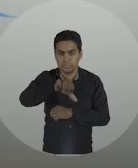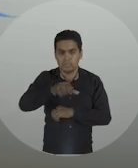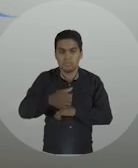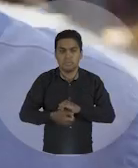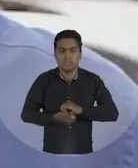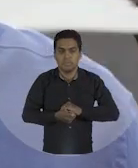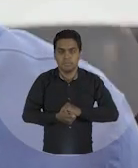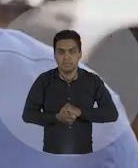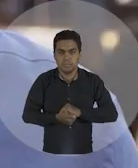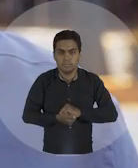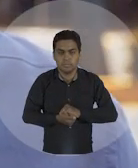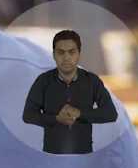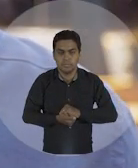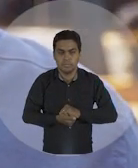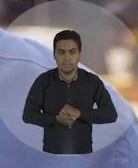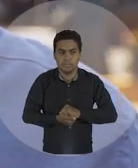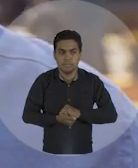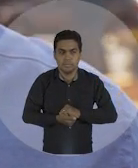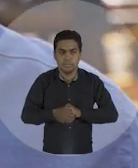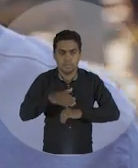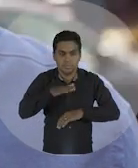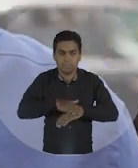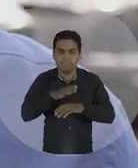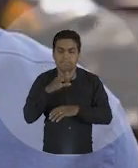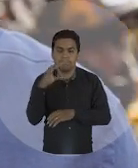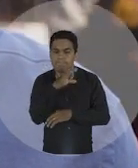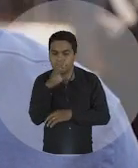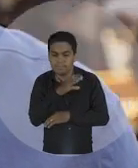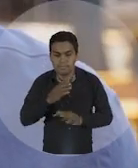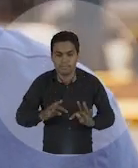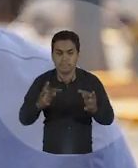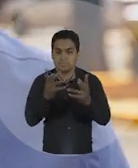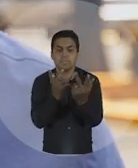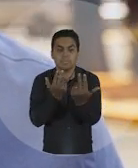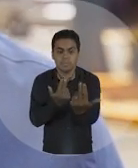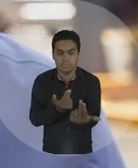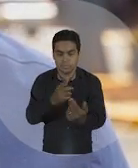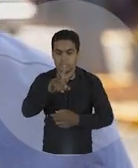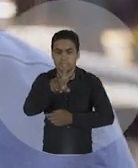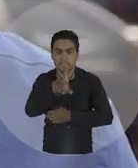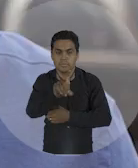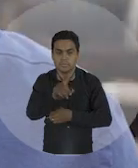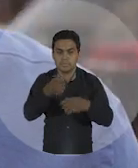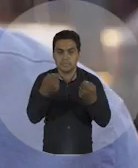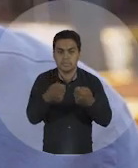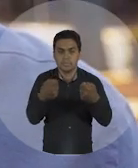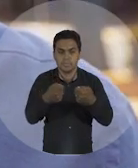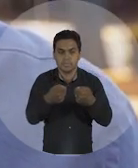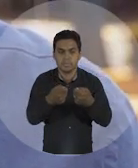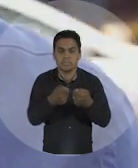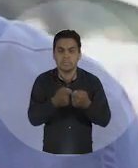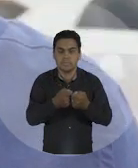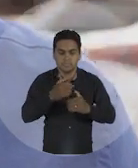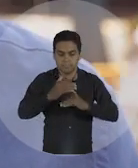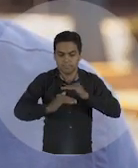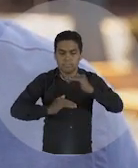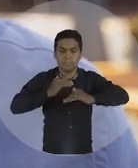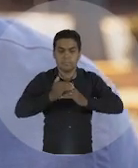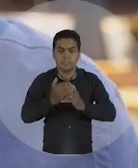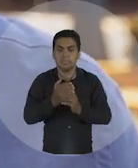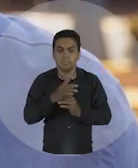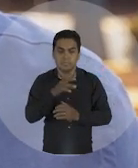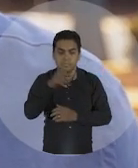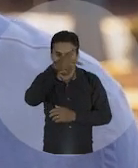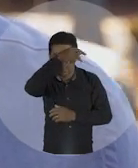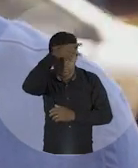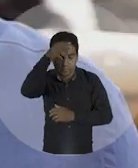99811-7149. Para acompanhar a velocidade das transformações, Dourados precisa ser uma cidade dinâmica. E o seu